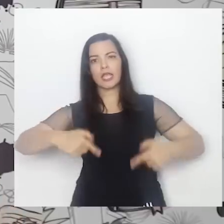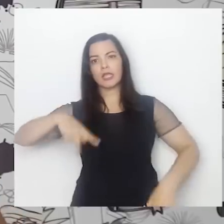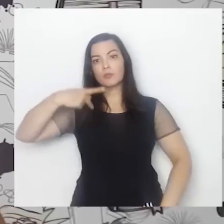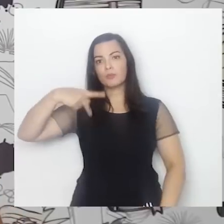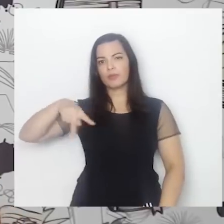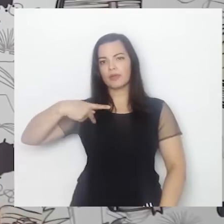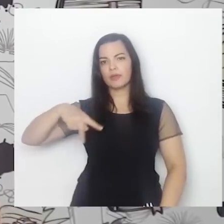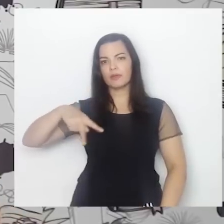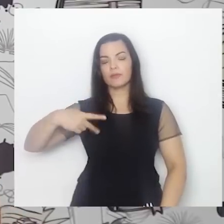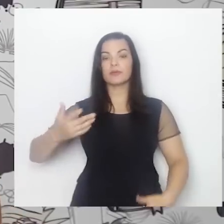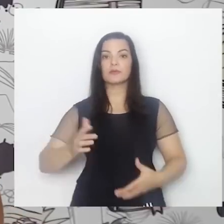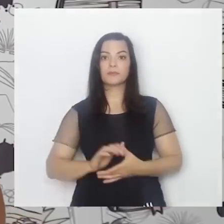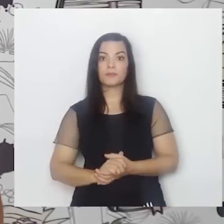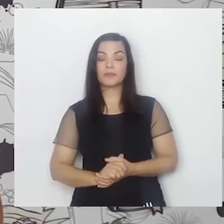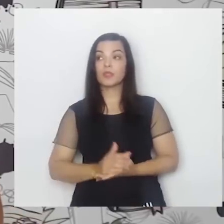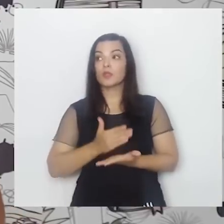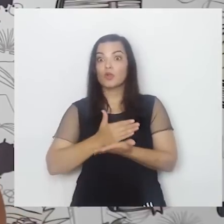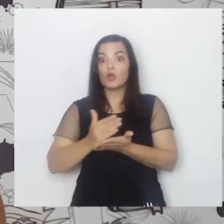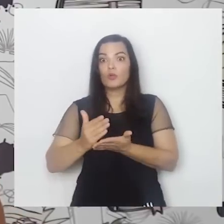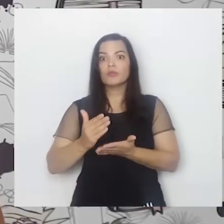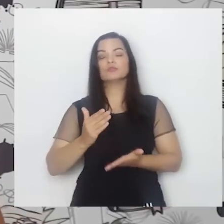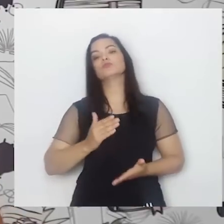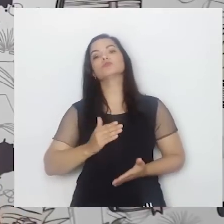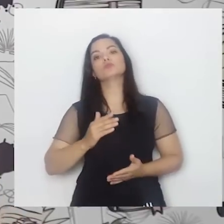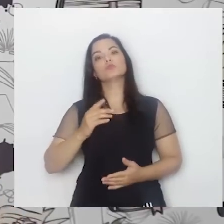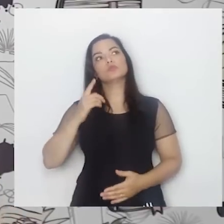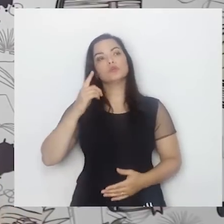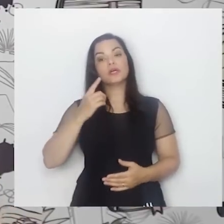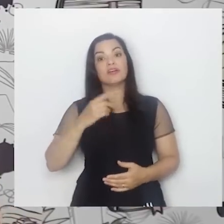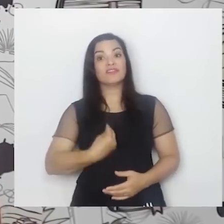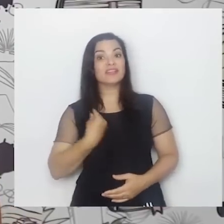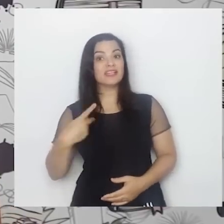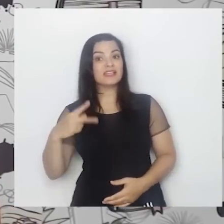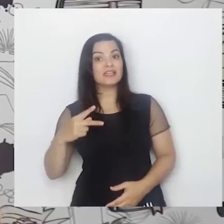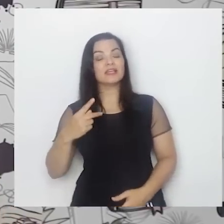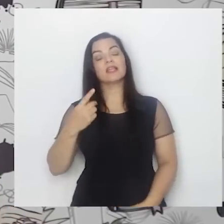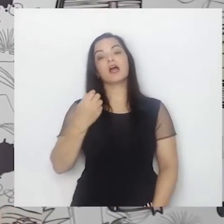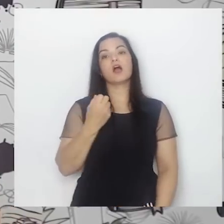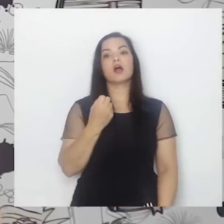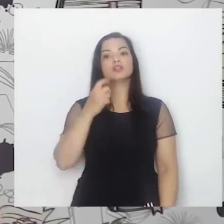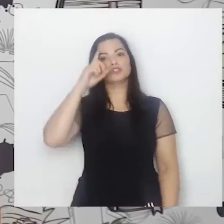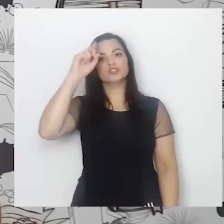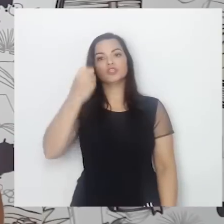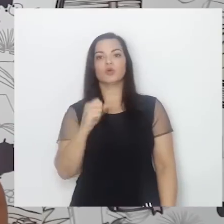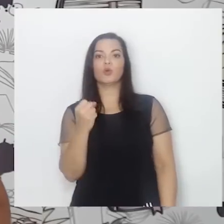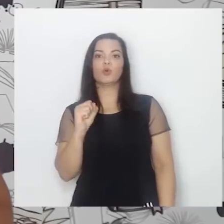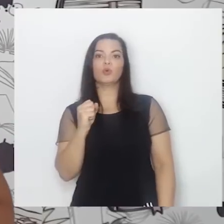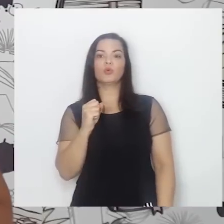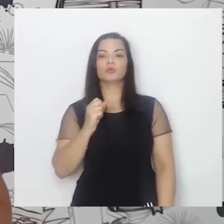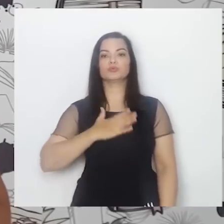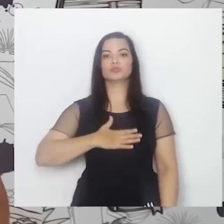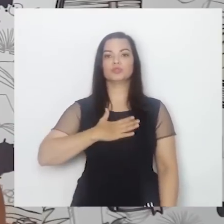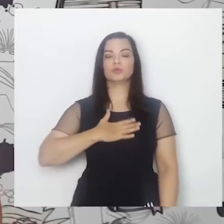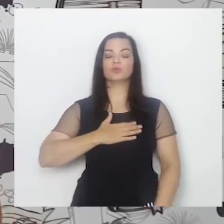A Guerra do Paraguai entrou em sua vida no dia 8 de agosto de